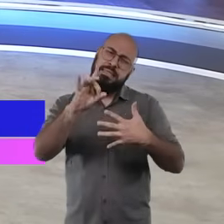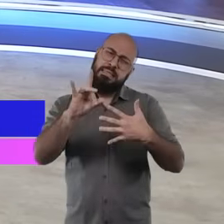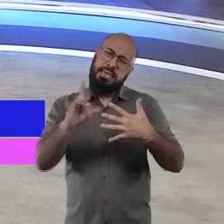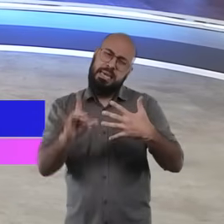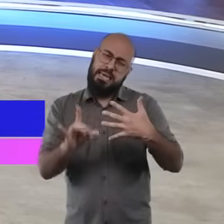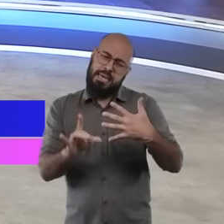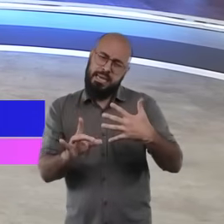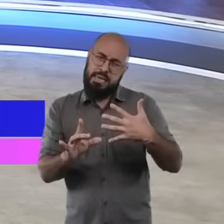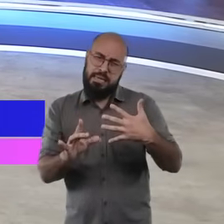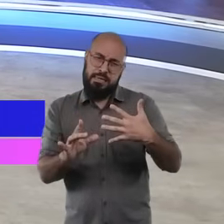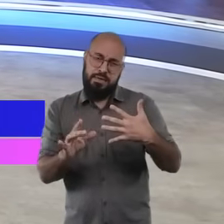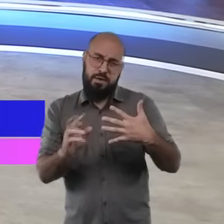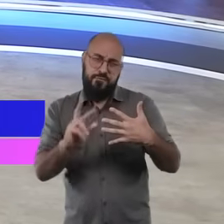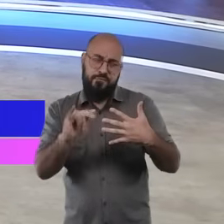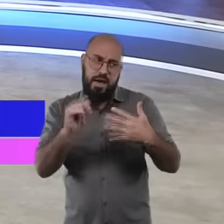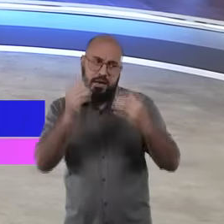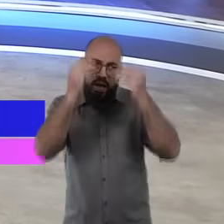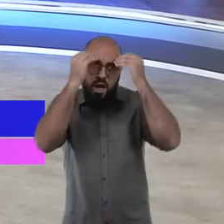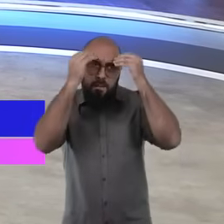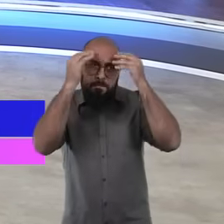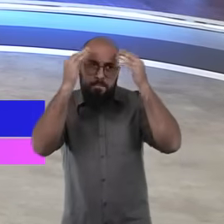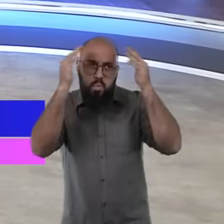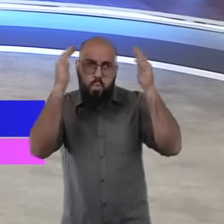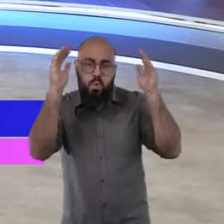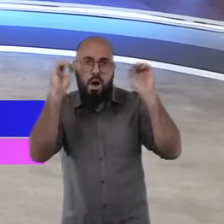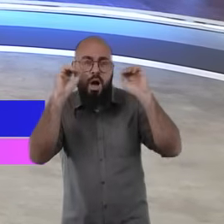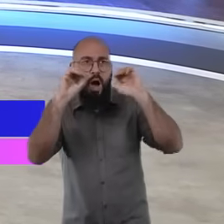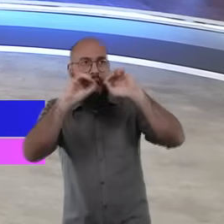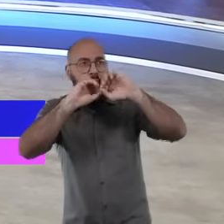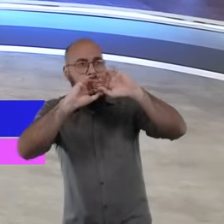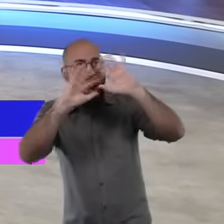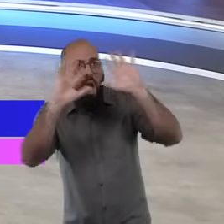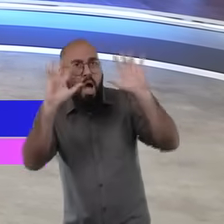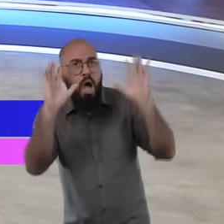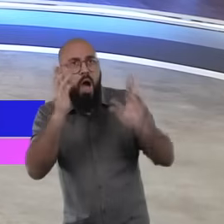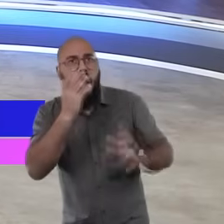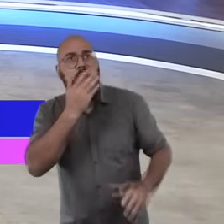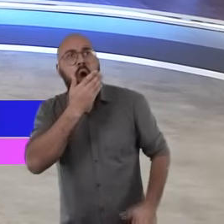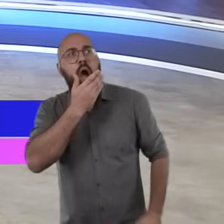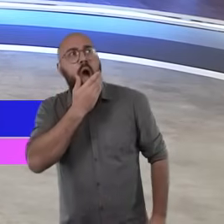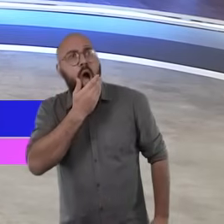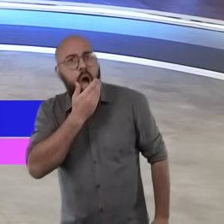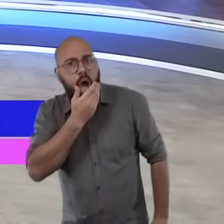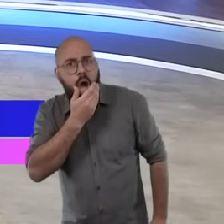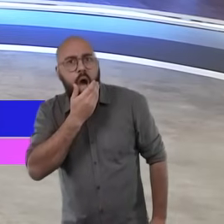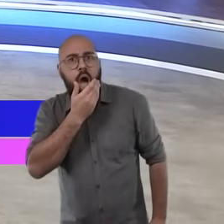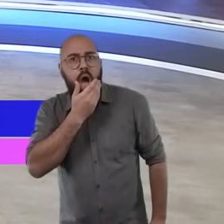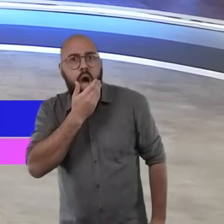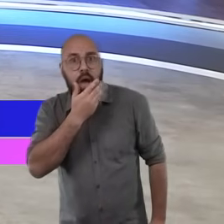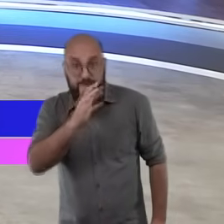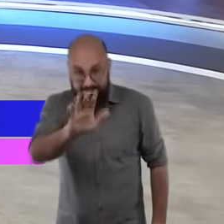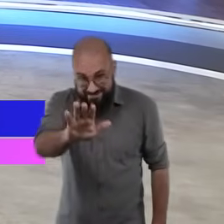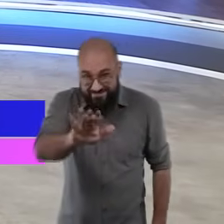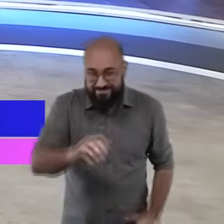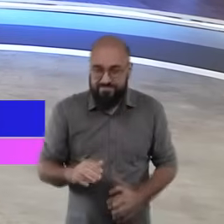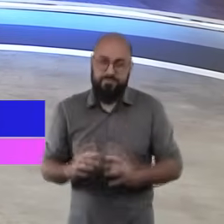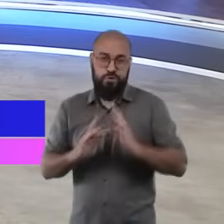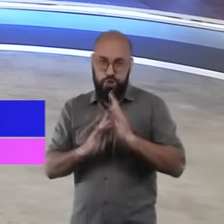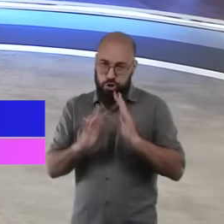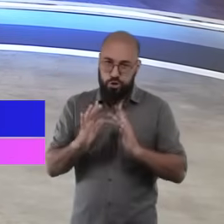Bíblia que vão abrindo os nossos olhos e nos dando uma dimensão. Quando Jesus já